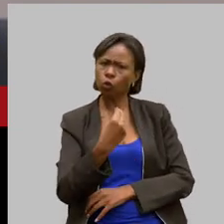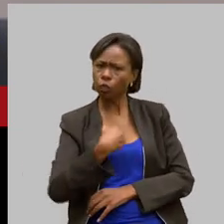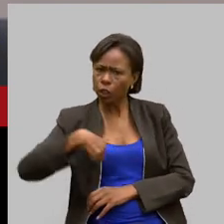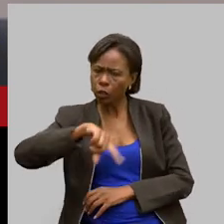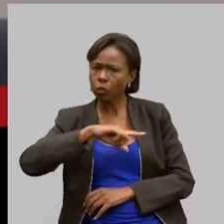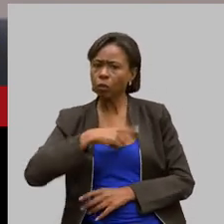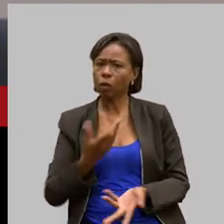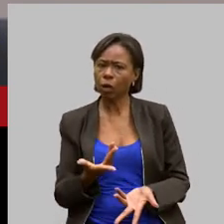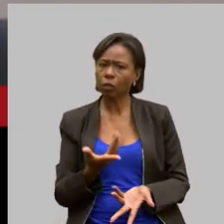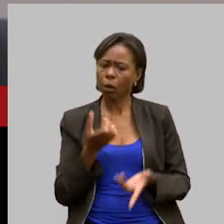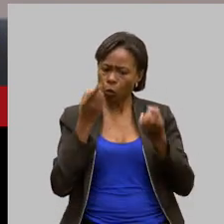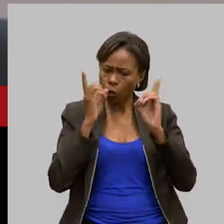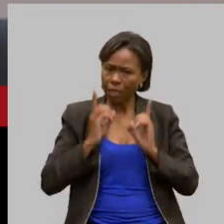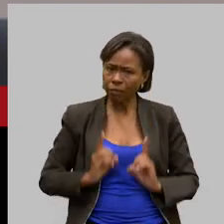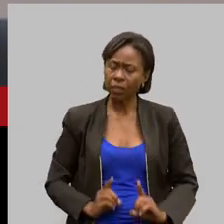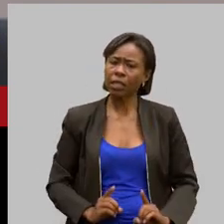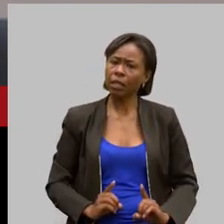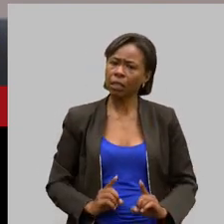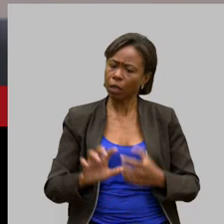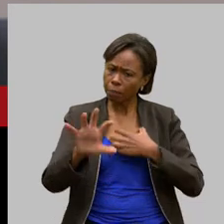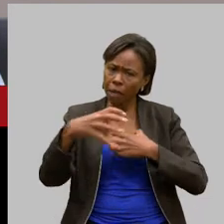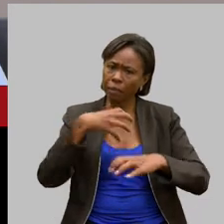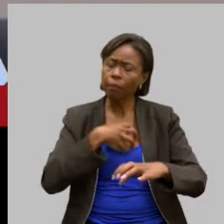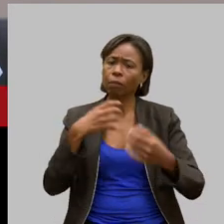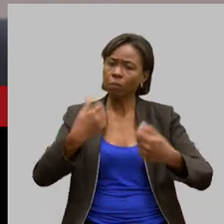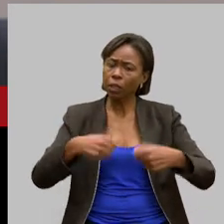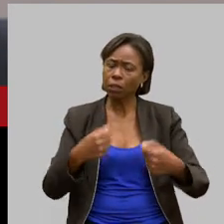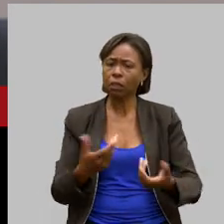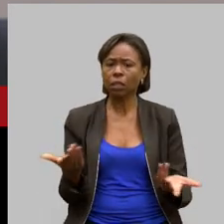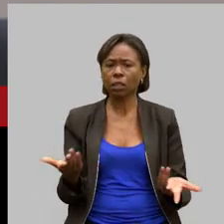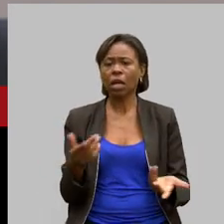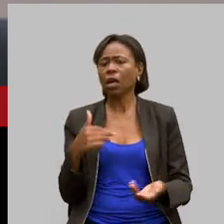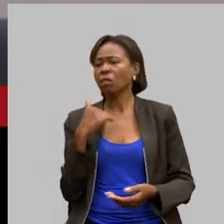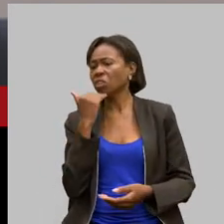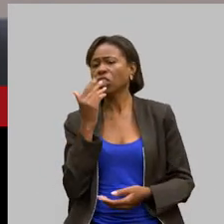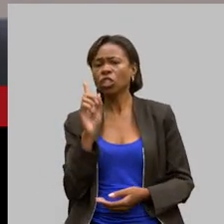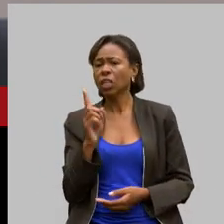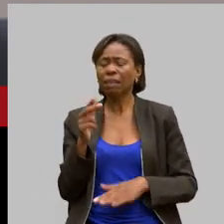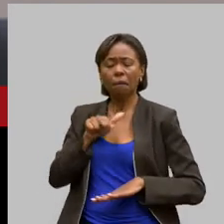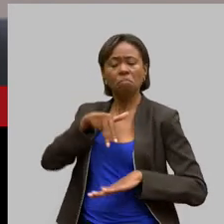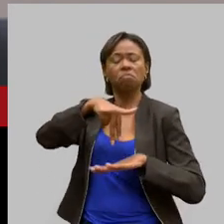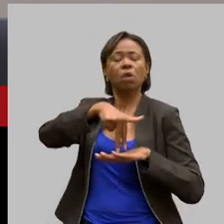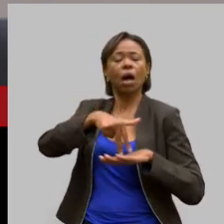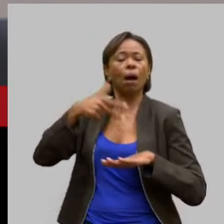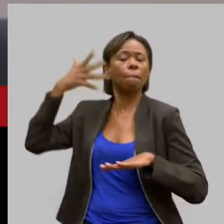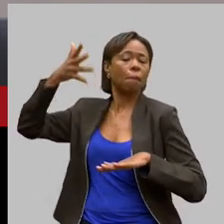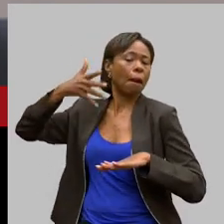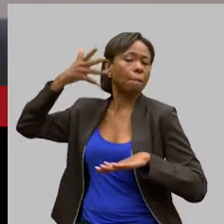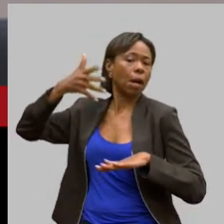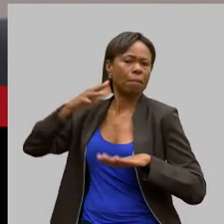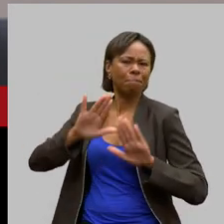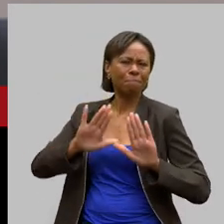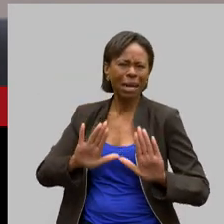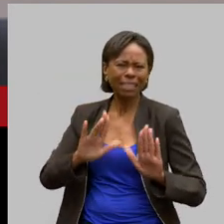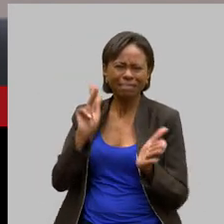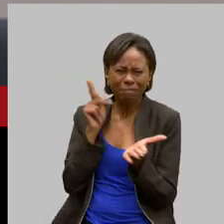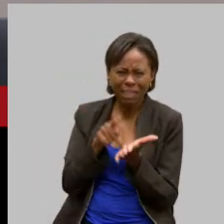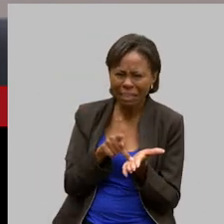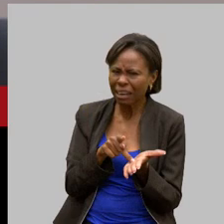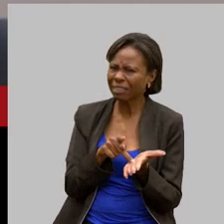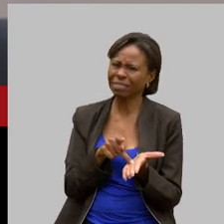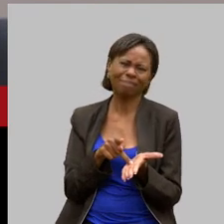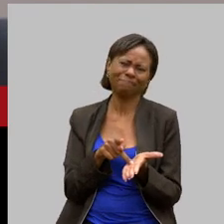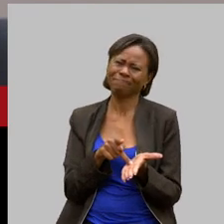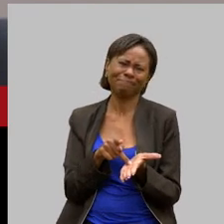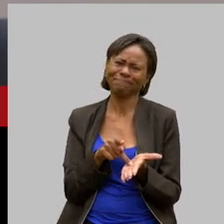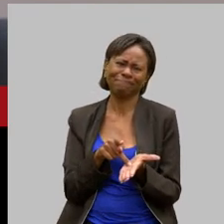deficiência porque não adianta falar bonito em plenário mas na prática mesmo não faz o seu dever de casa muito obrigado a cada